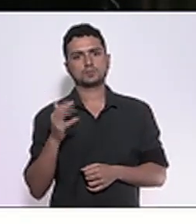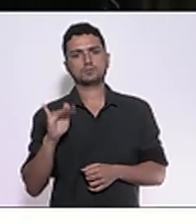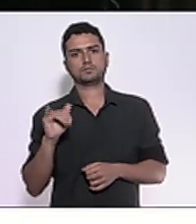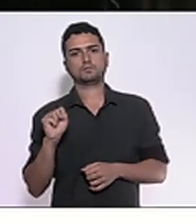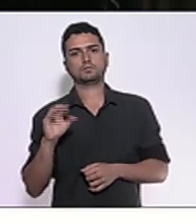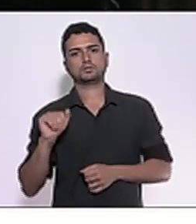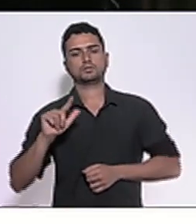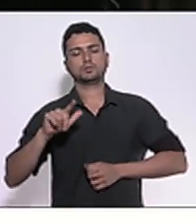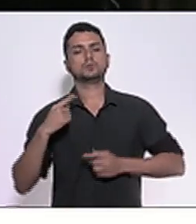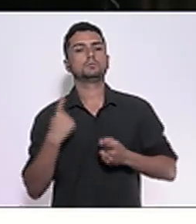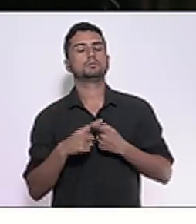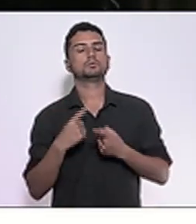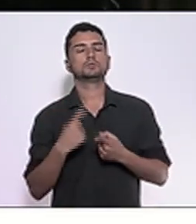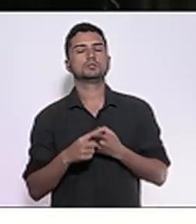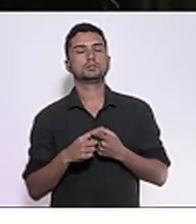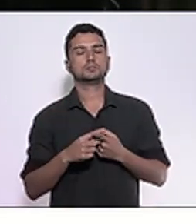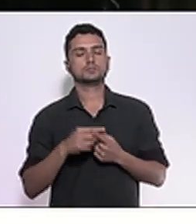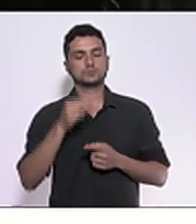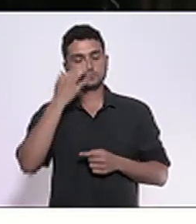Porque